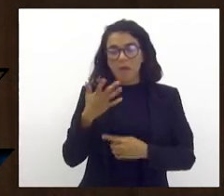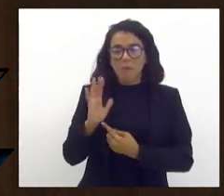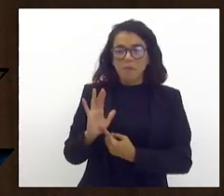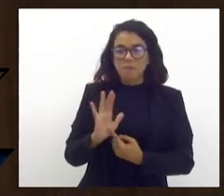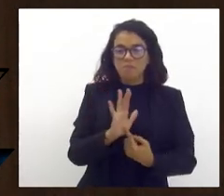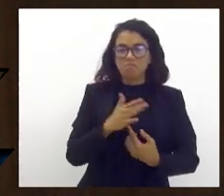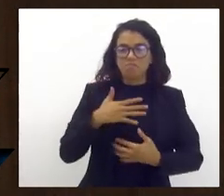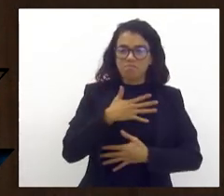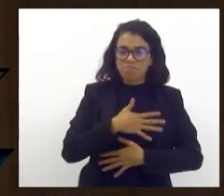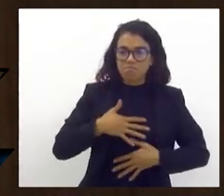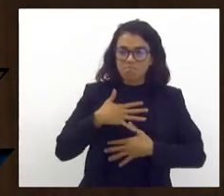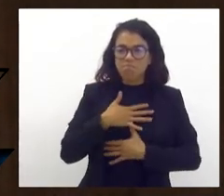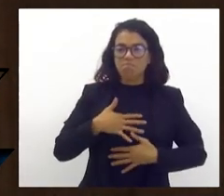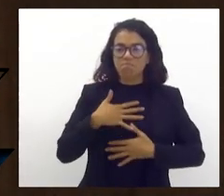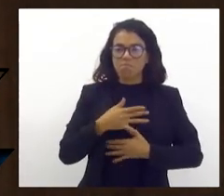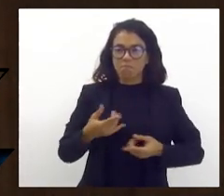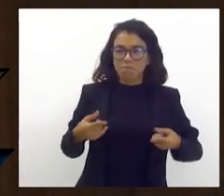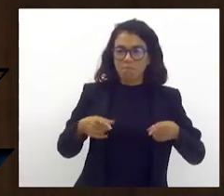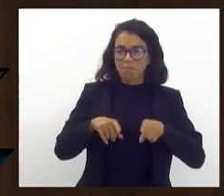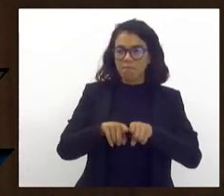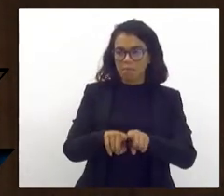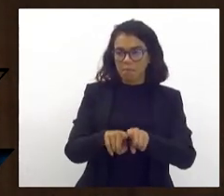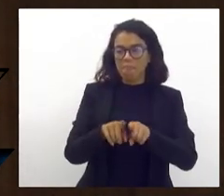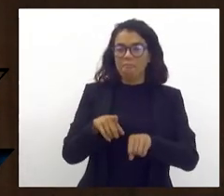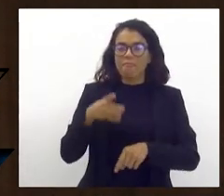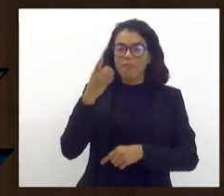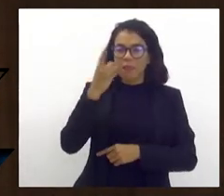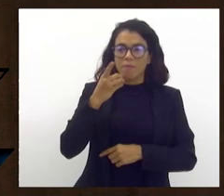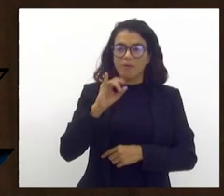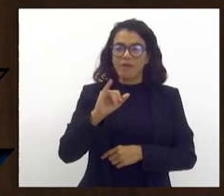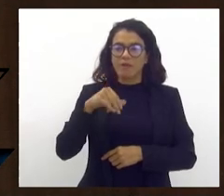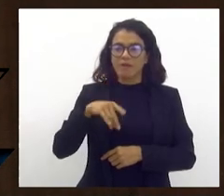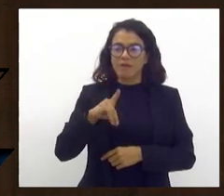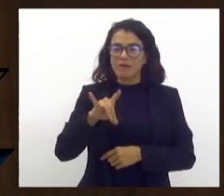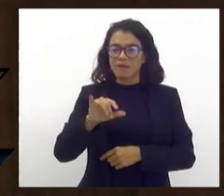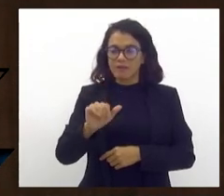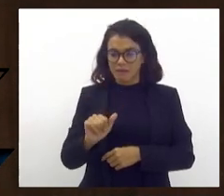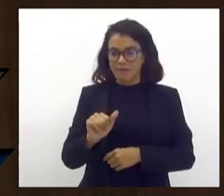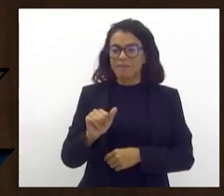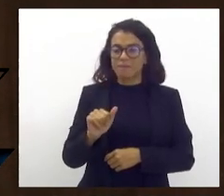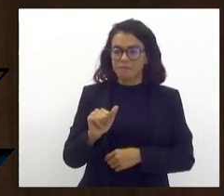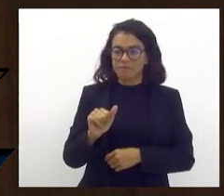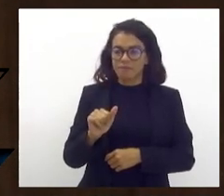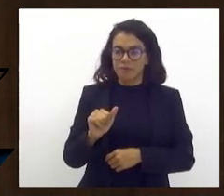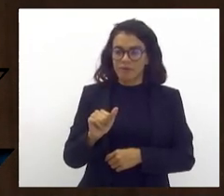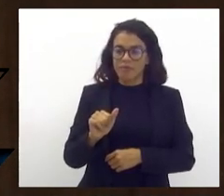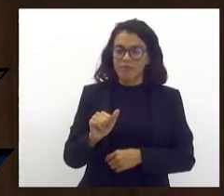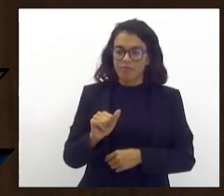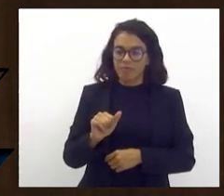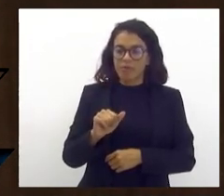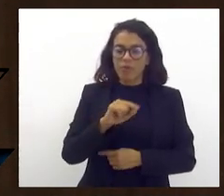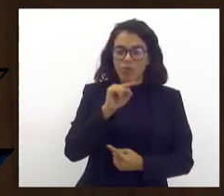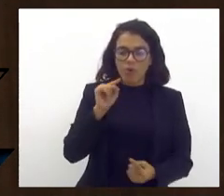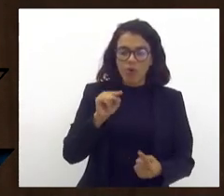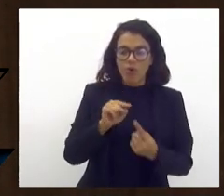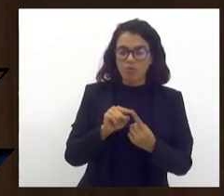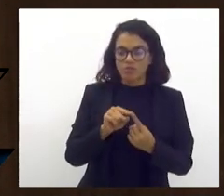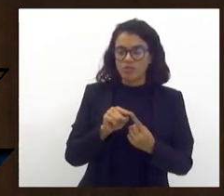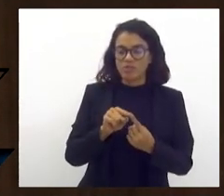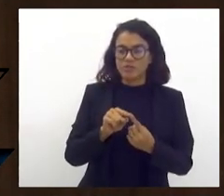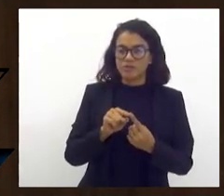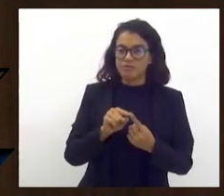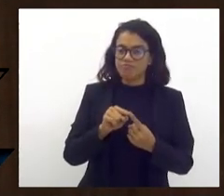estar ombreando lado a lado com a minha colega Índia Armelau nesse projeto tão importante que visa a autoestima da